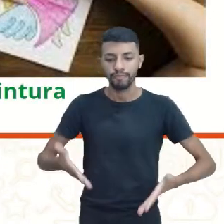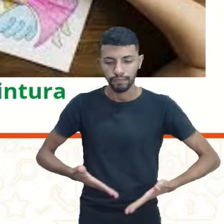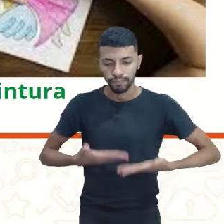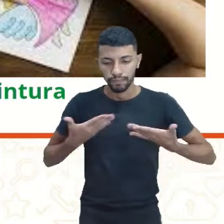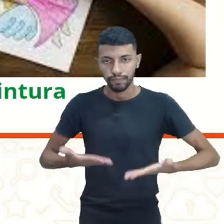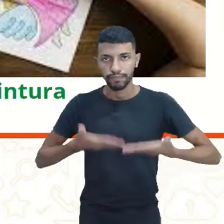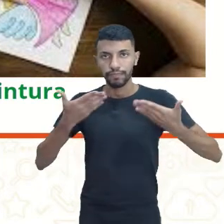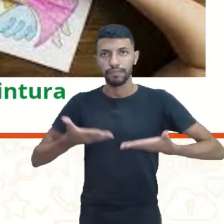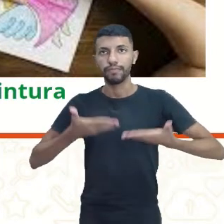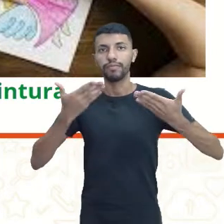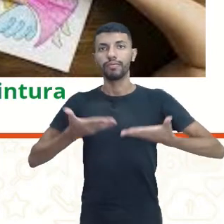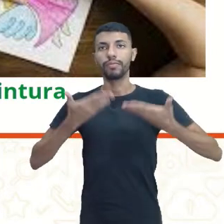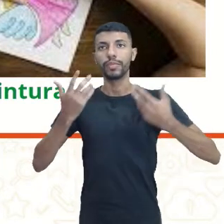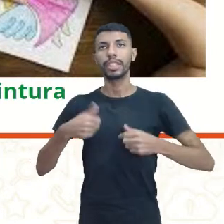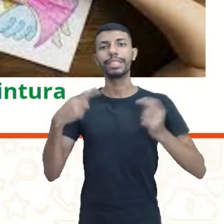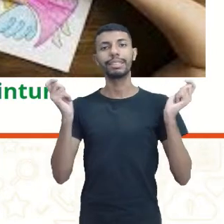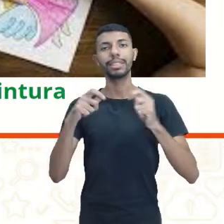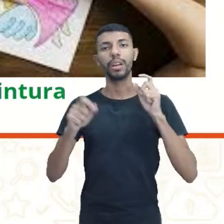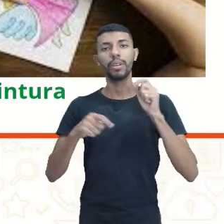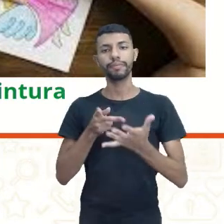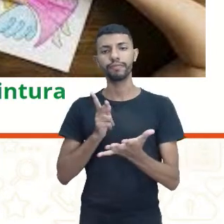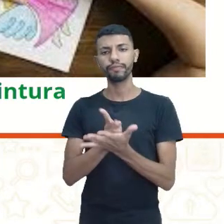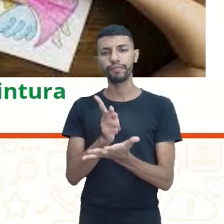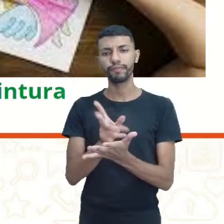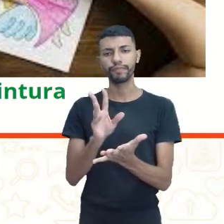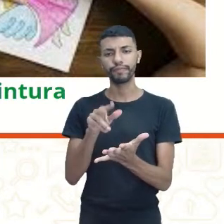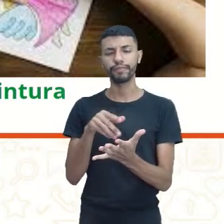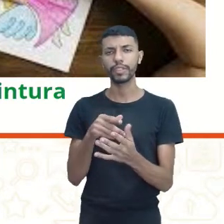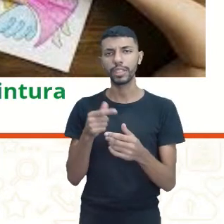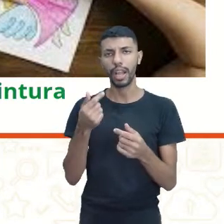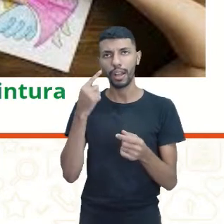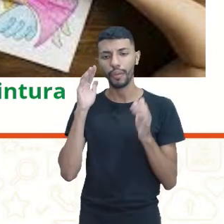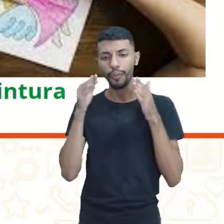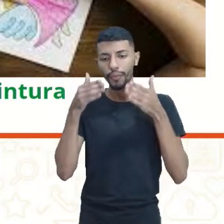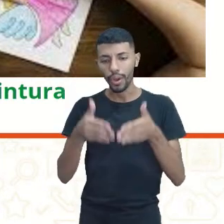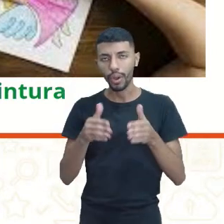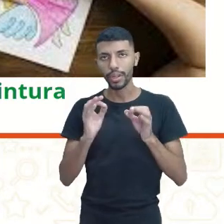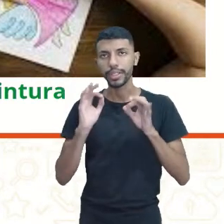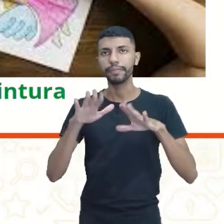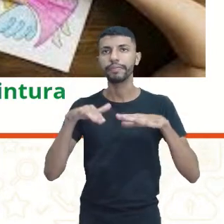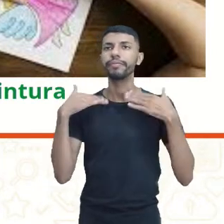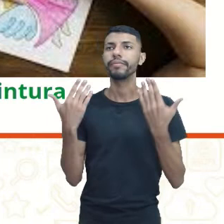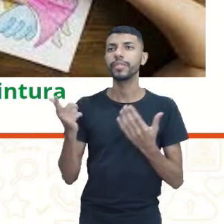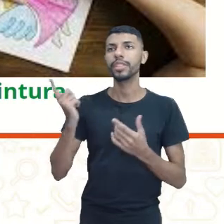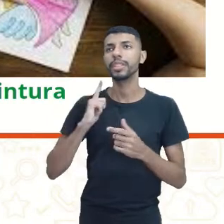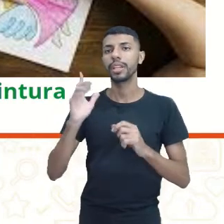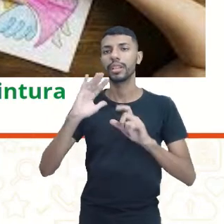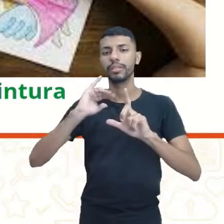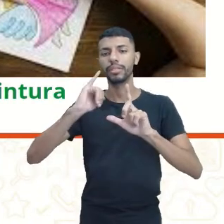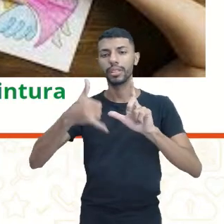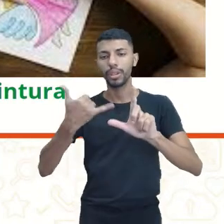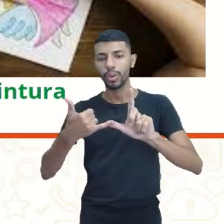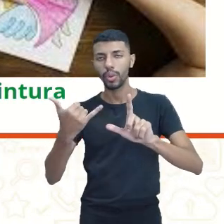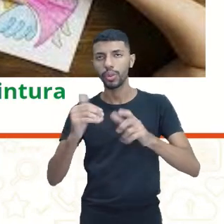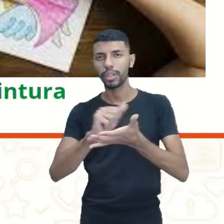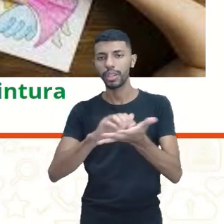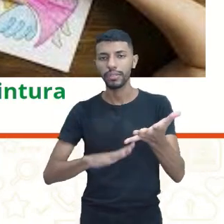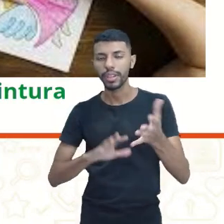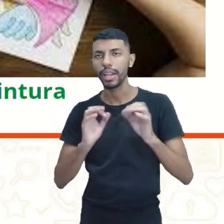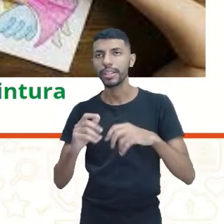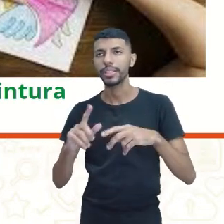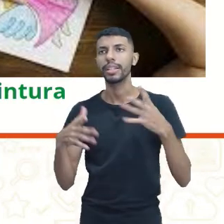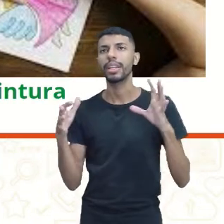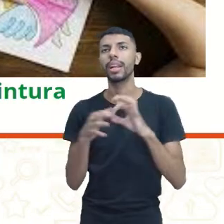que possam fazê-lo permanecer na atividade. Então, a gente tem todas as atividades lúdicas relacionadas com